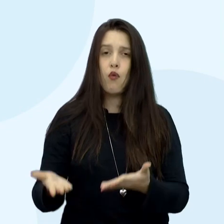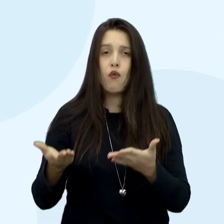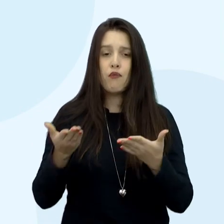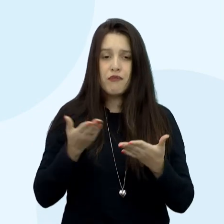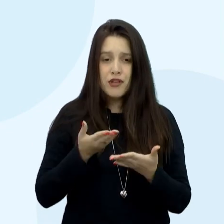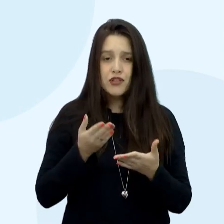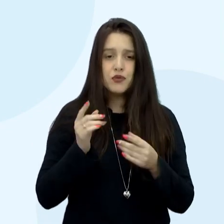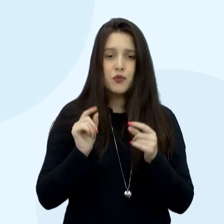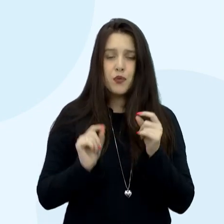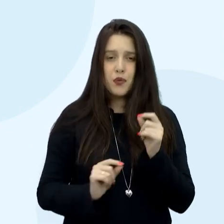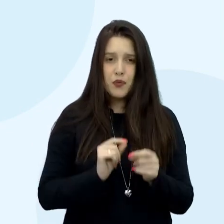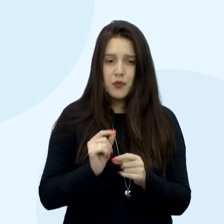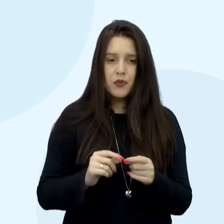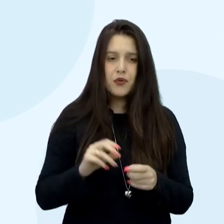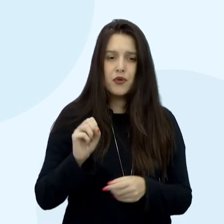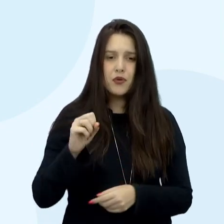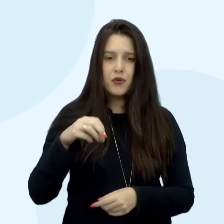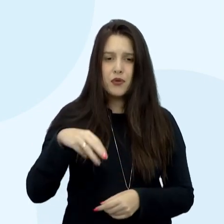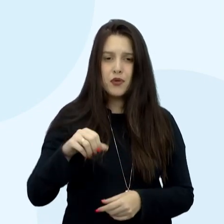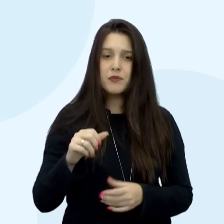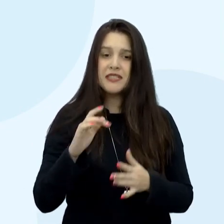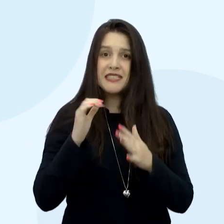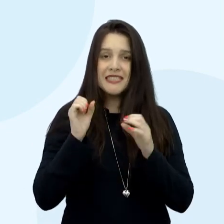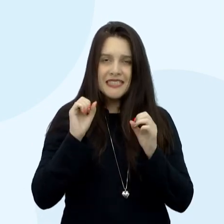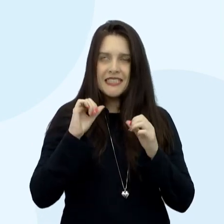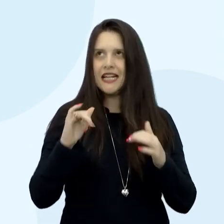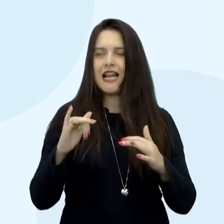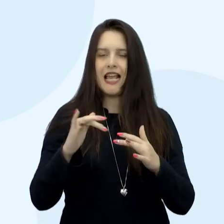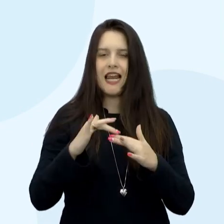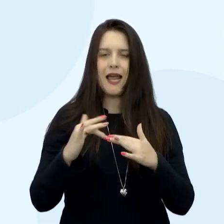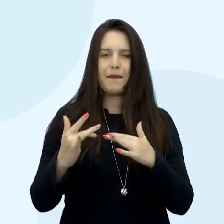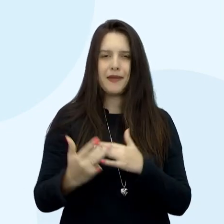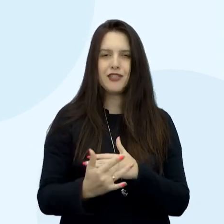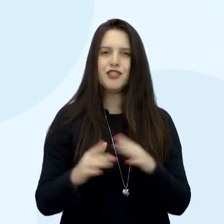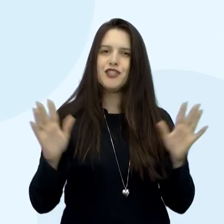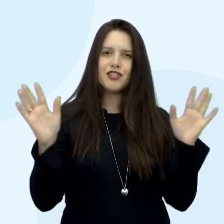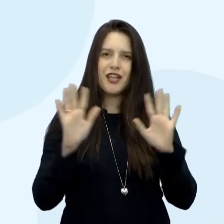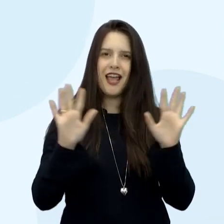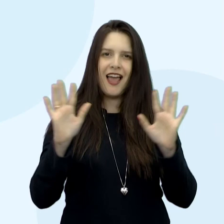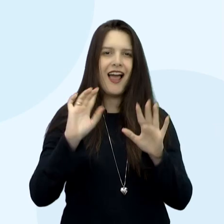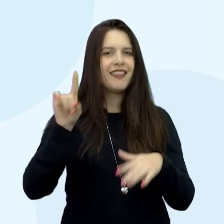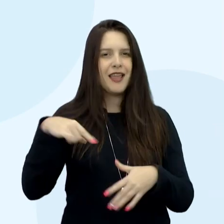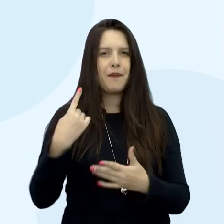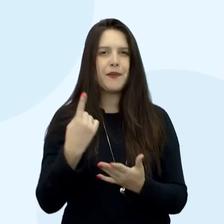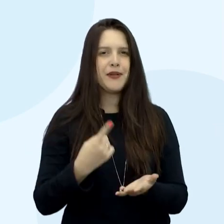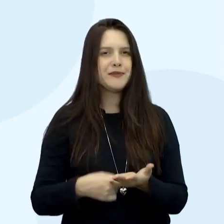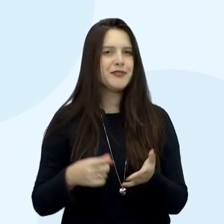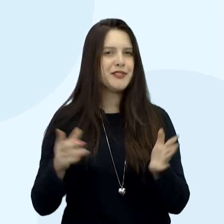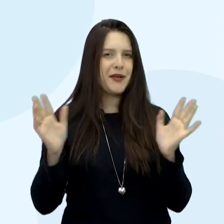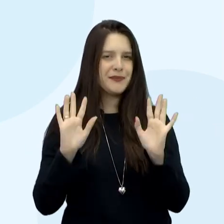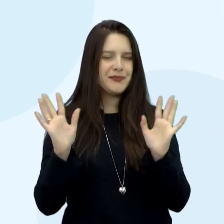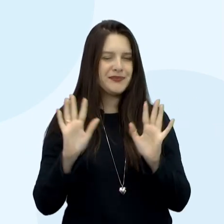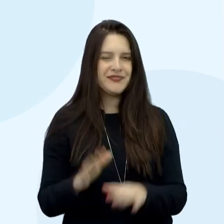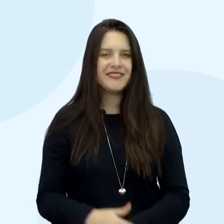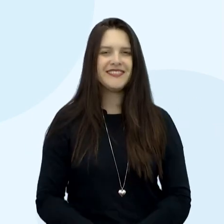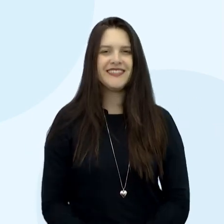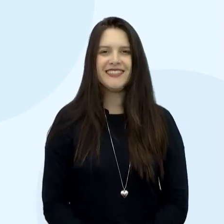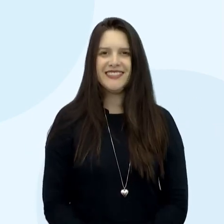Convite. Fazer o quê? Osmar, se liga na mídia, liga linguagem na mídia. De tecnologias. Tchau, gente, até a próxima. Valeu, obrigado.